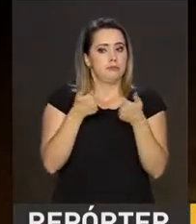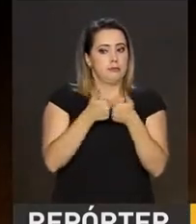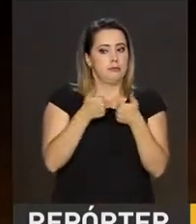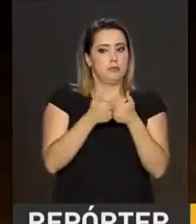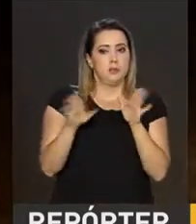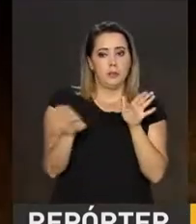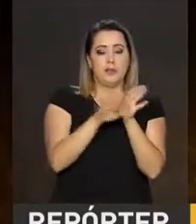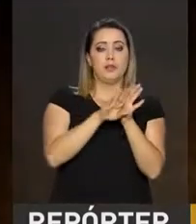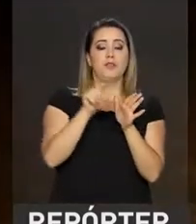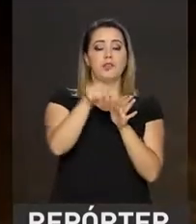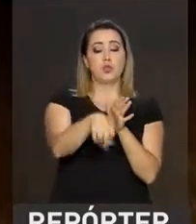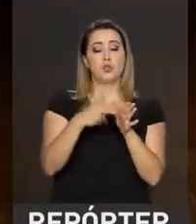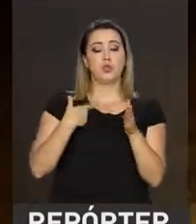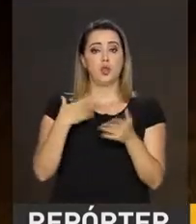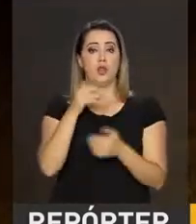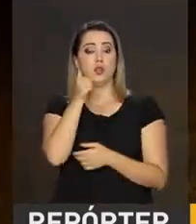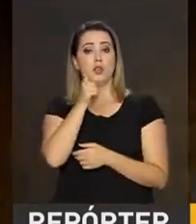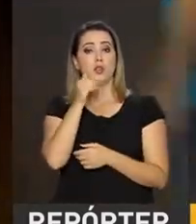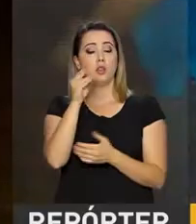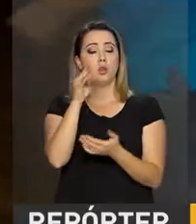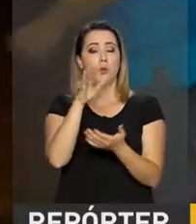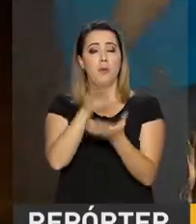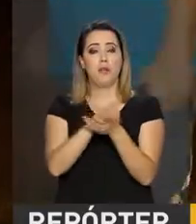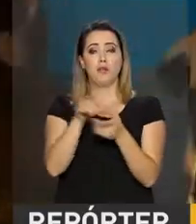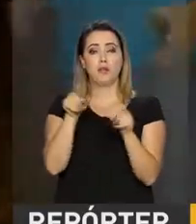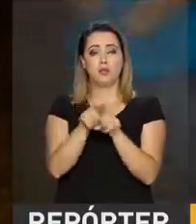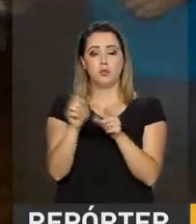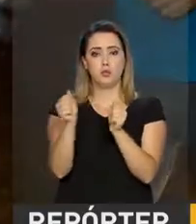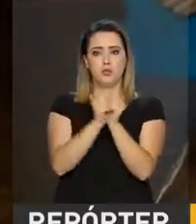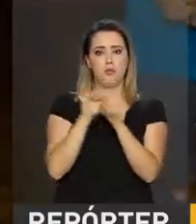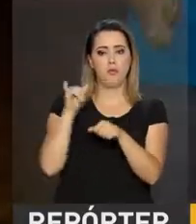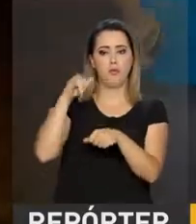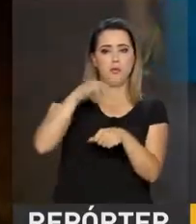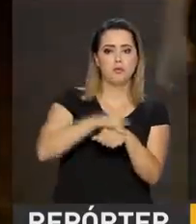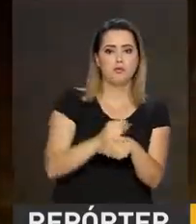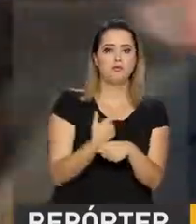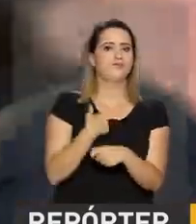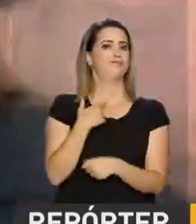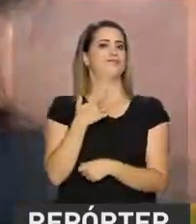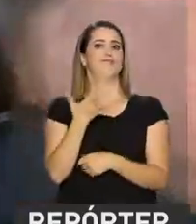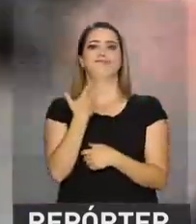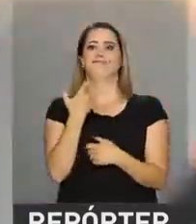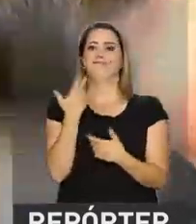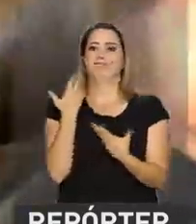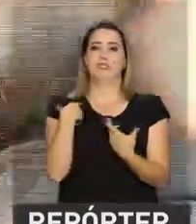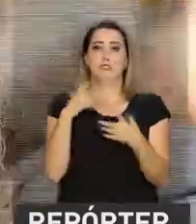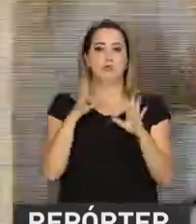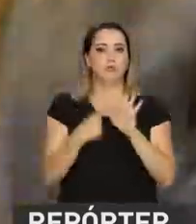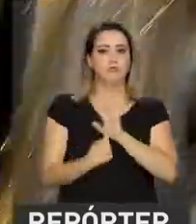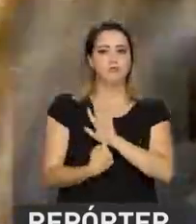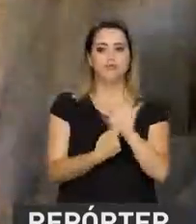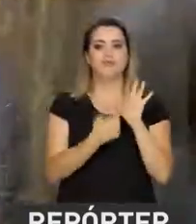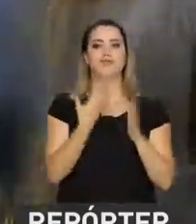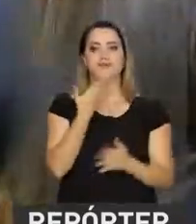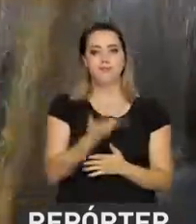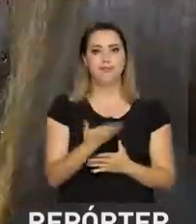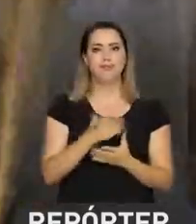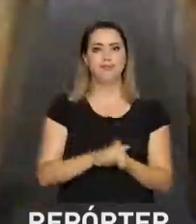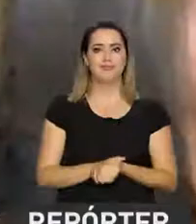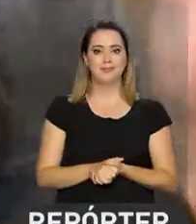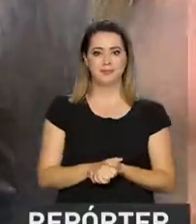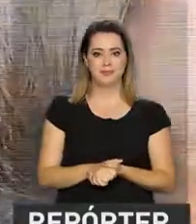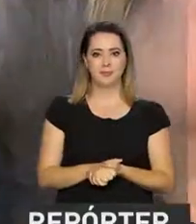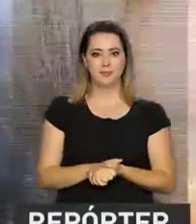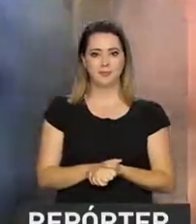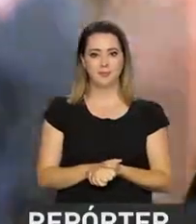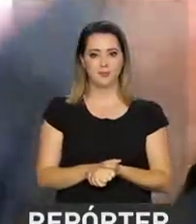Brasília a chegada do esposo americano, trazido pela FAB, e não escondia a ansiedade. Oh, meu